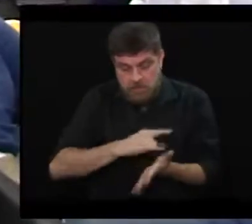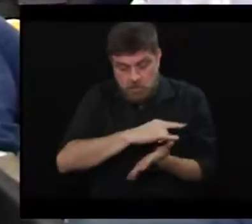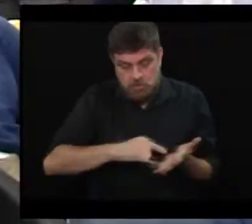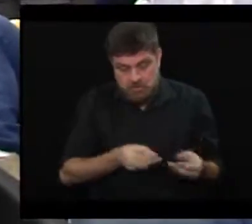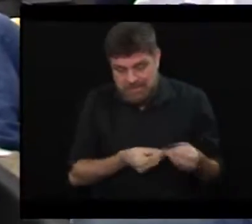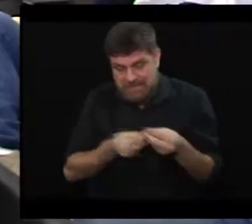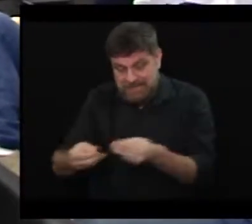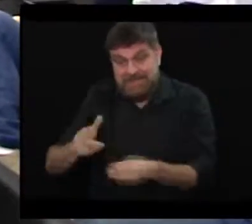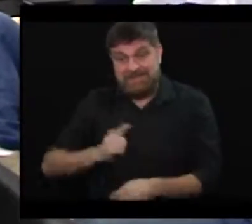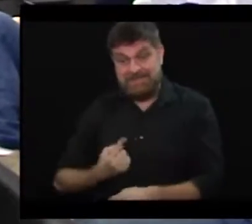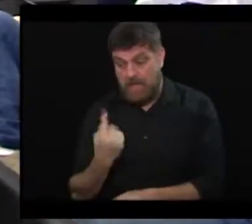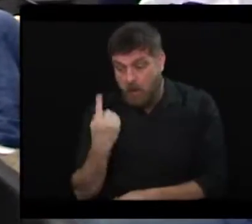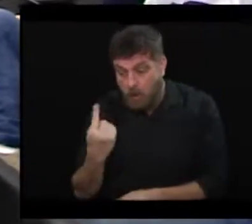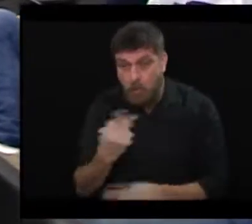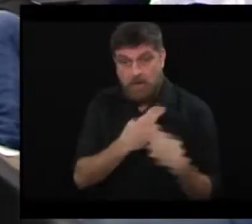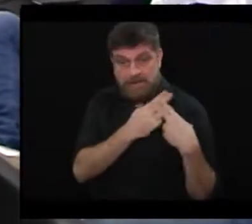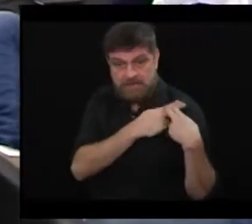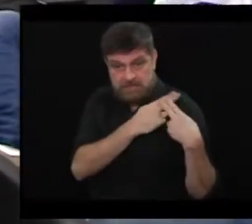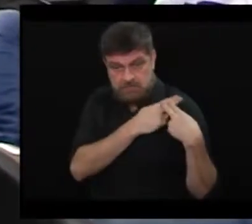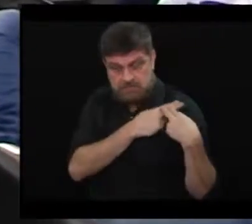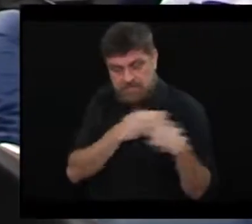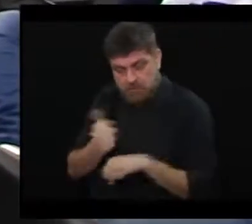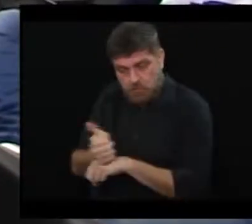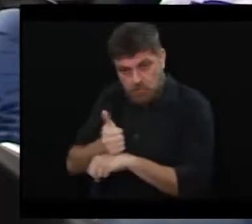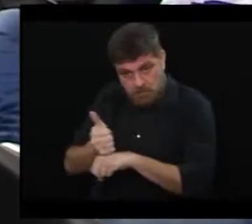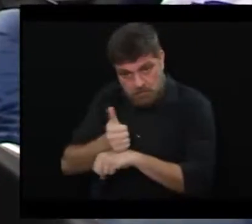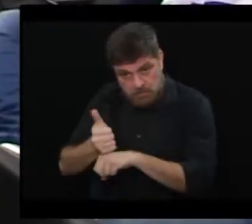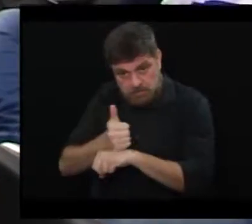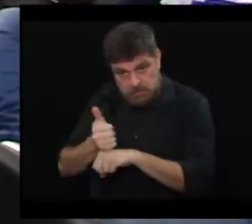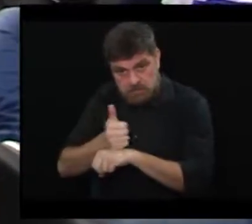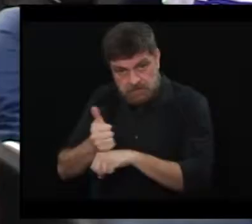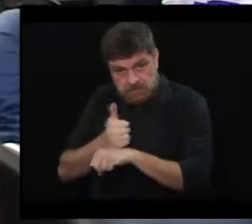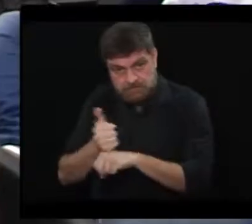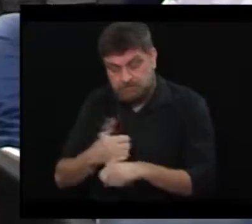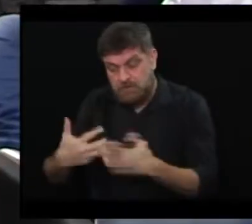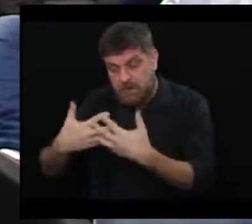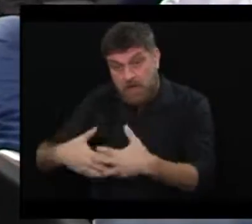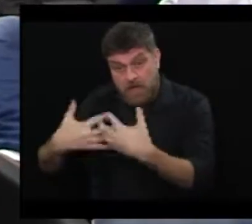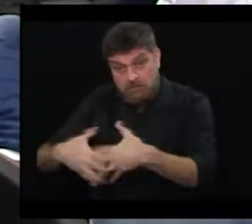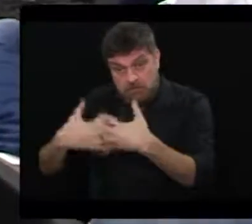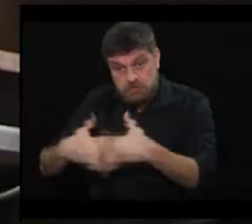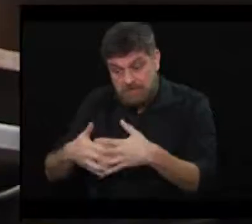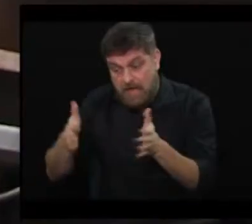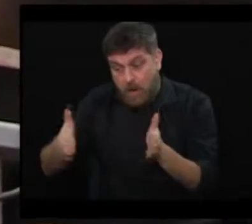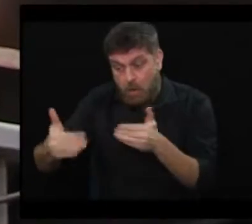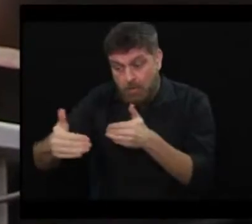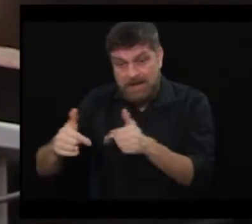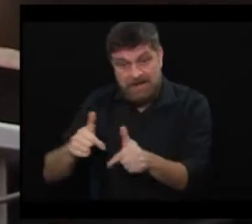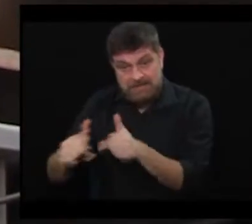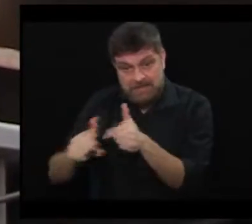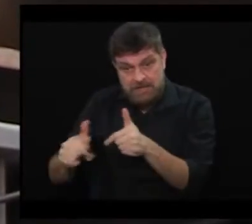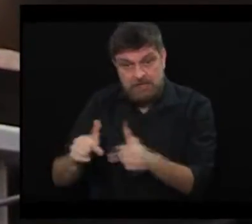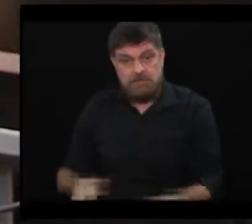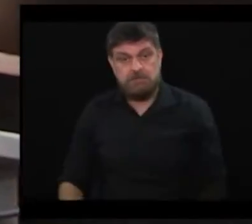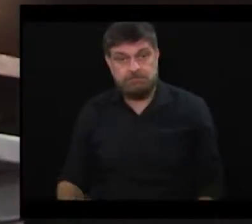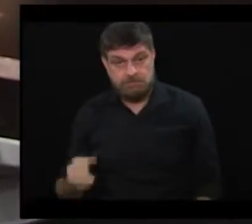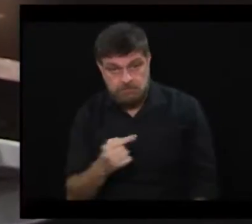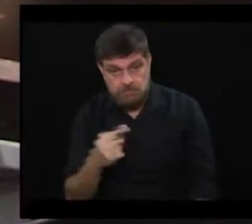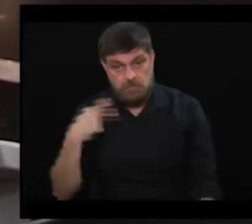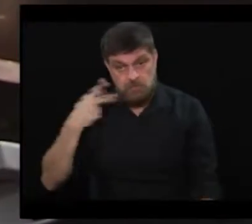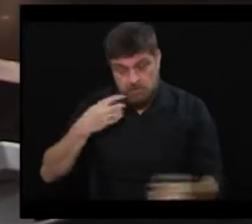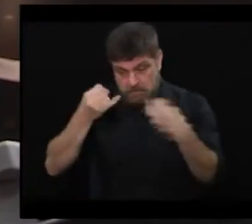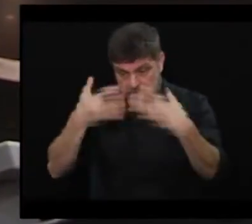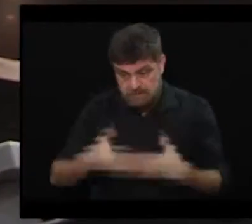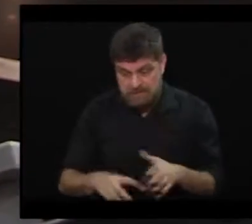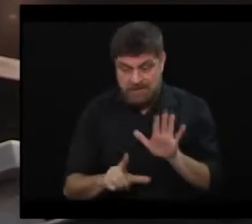a indicação de um optometrista habilitado responsável pelo funcionamento do gabinete. O parlamentar diz que a alteração no